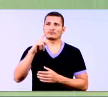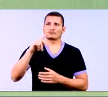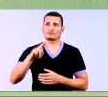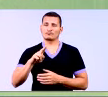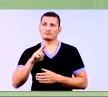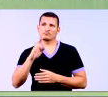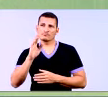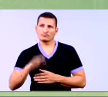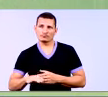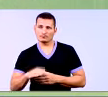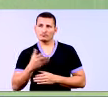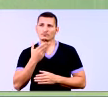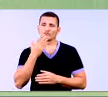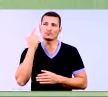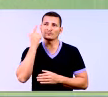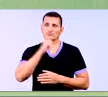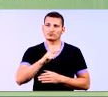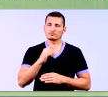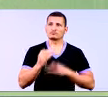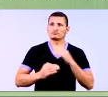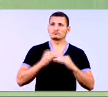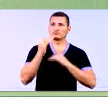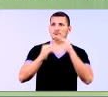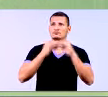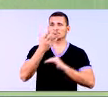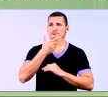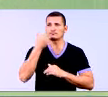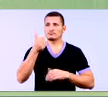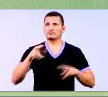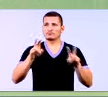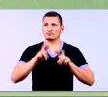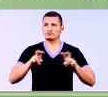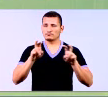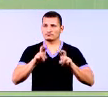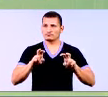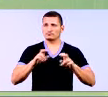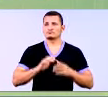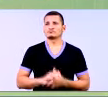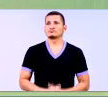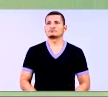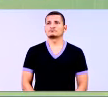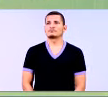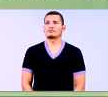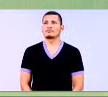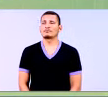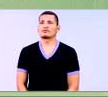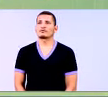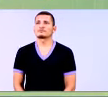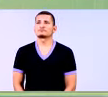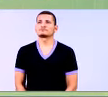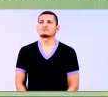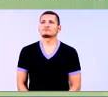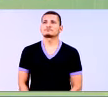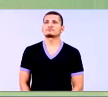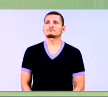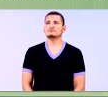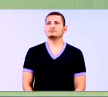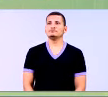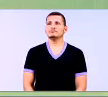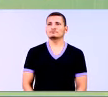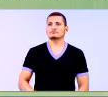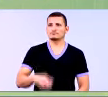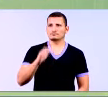máquina, porque o que importa é o que é. Toda hora o processador vai buscar e trazer dados e informações da memória. E é esse Frontside Bus aqui,